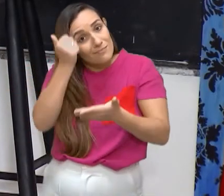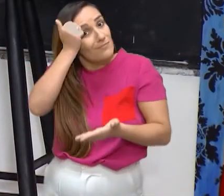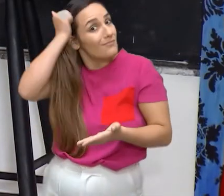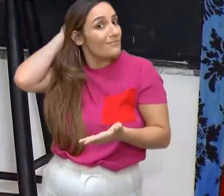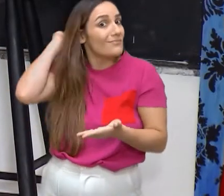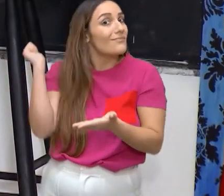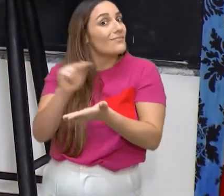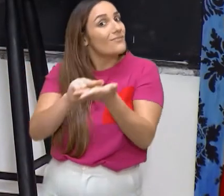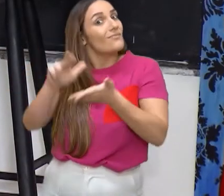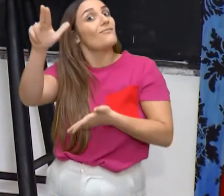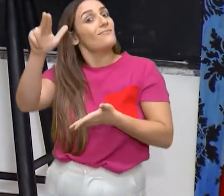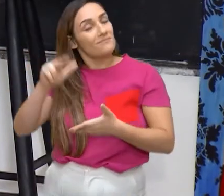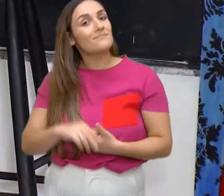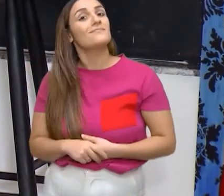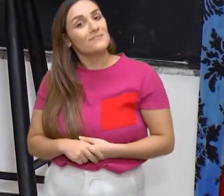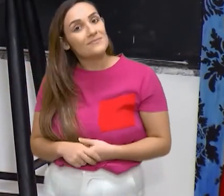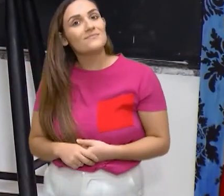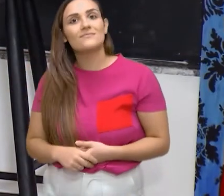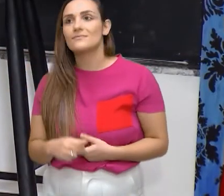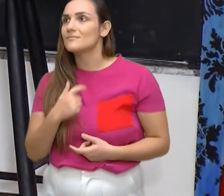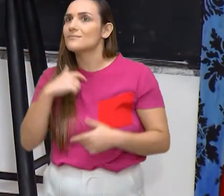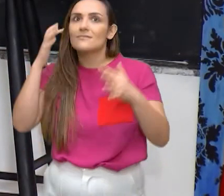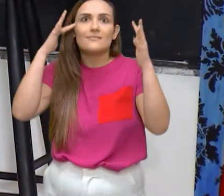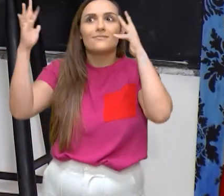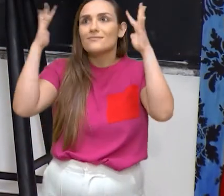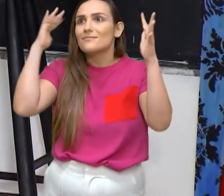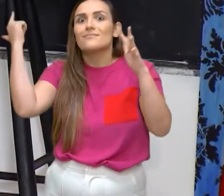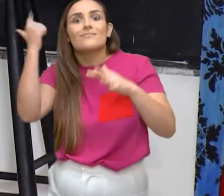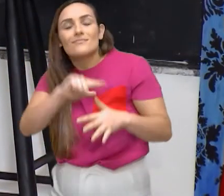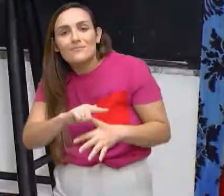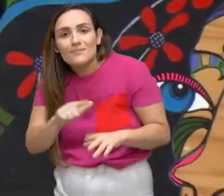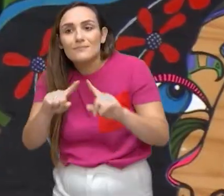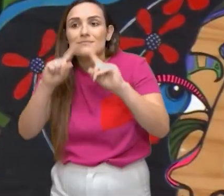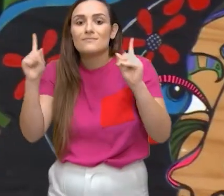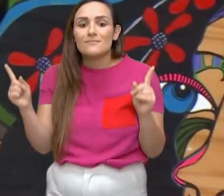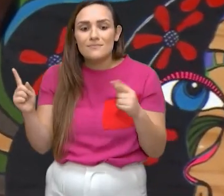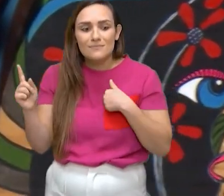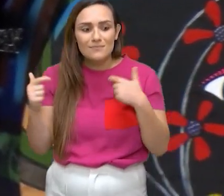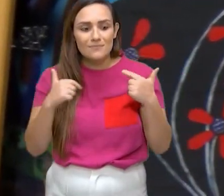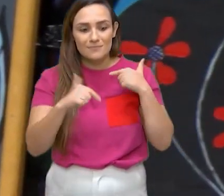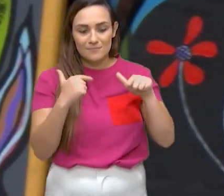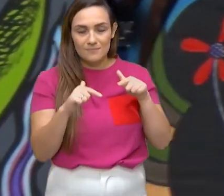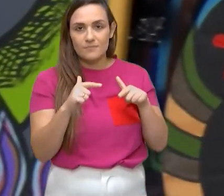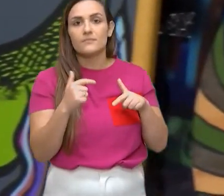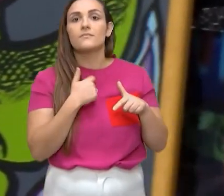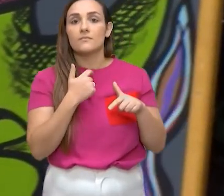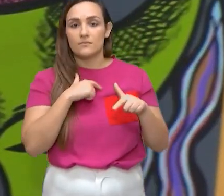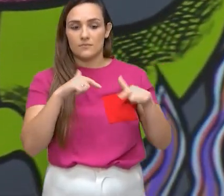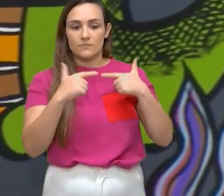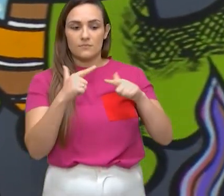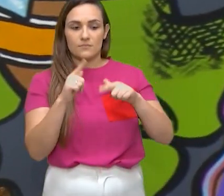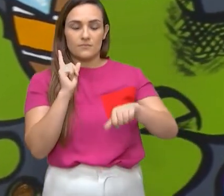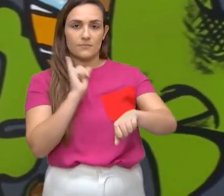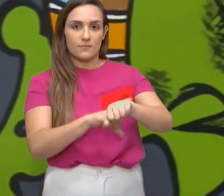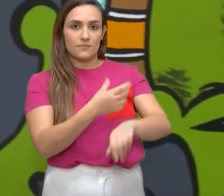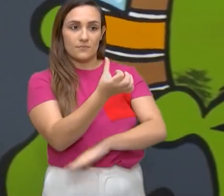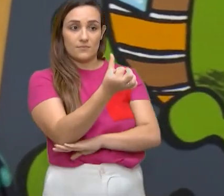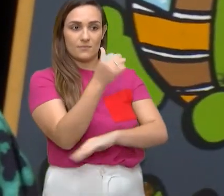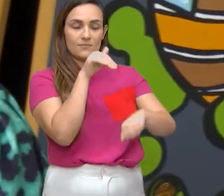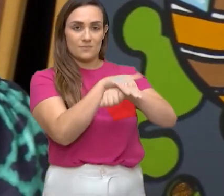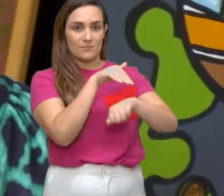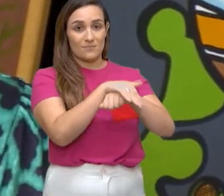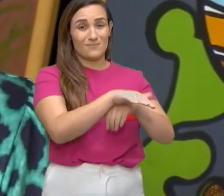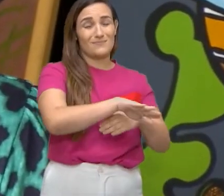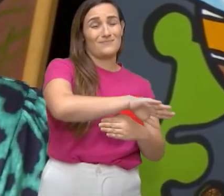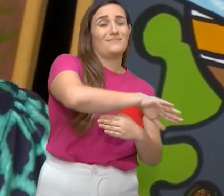eu consegui passar no vestibular da Federal. Então, foi um sonho para mim absurdo. Só que eu trabalhava. Então, eu trabalhava